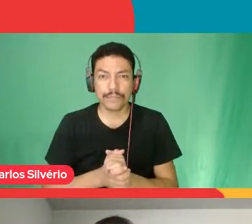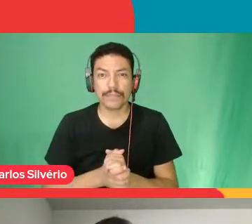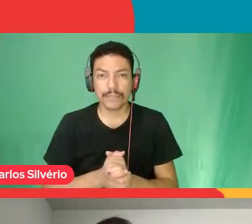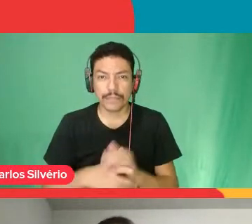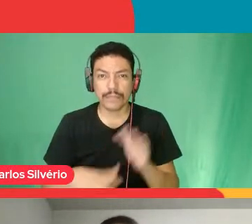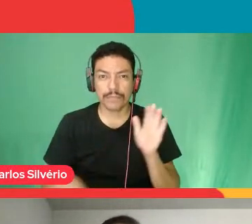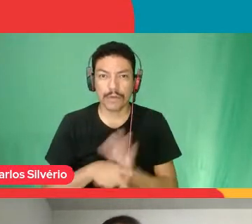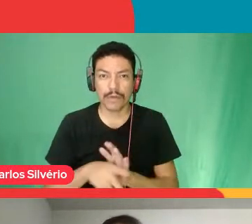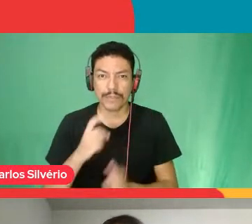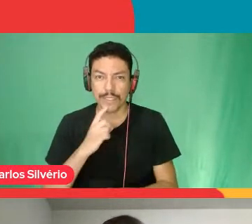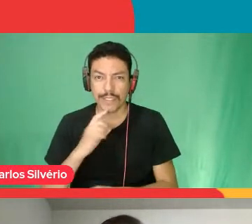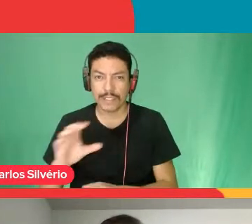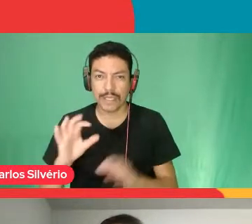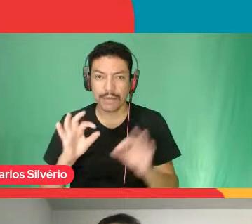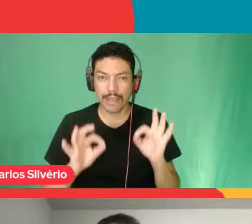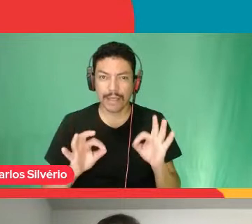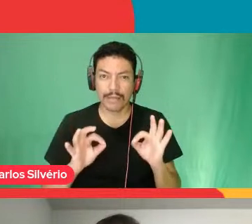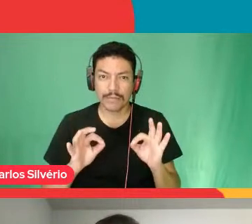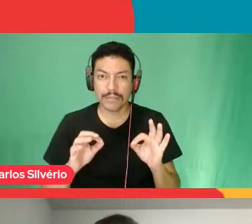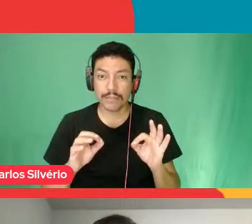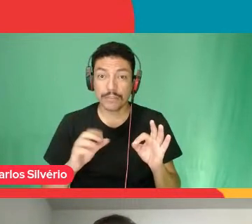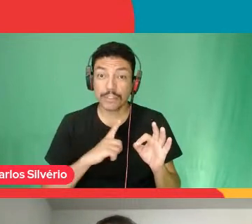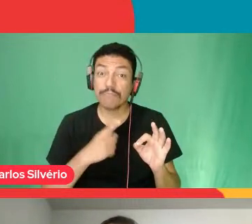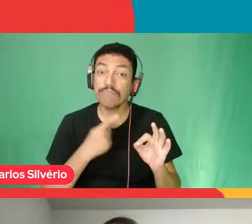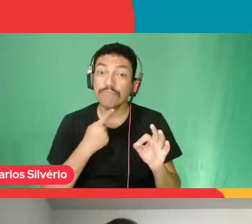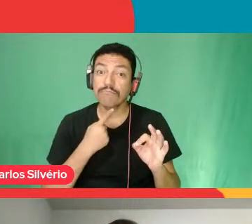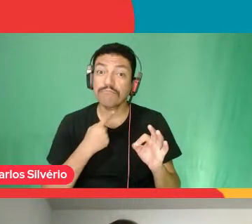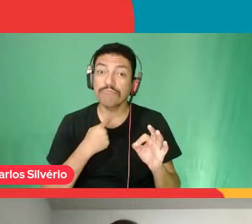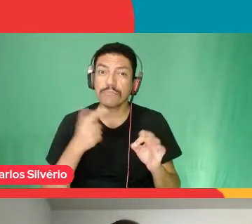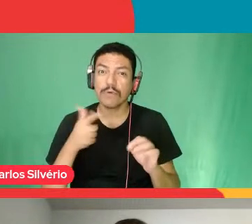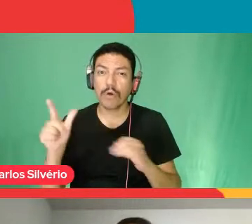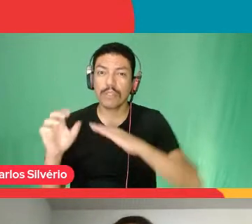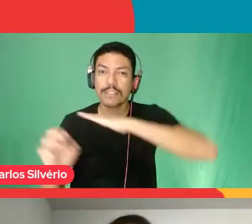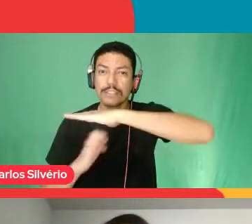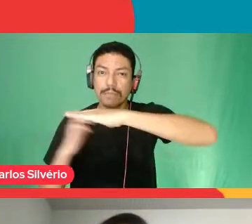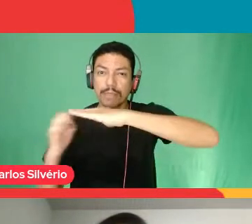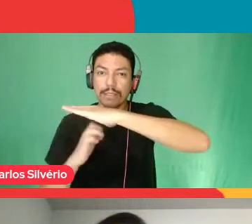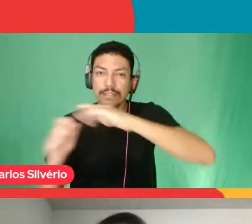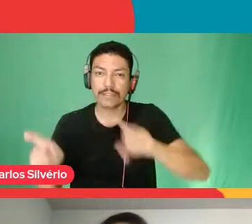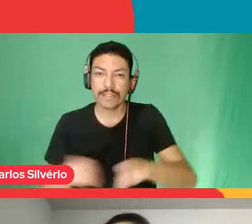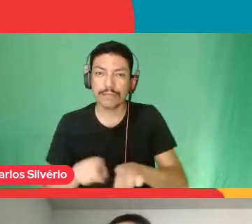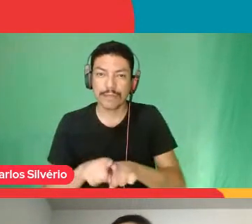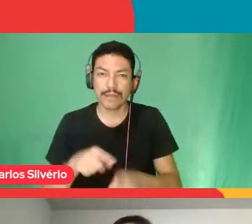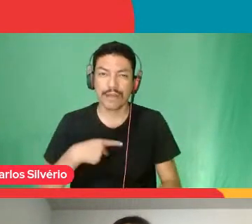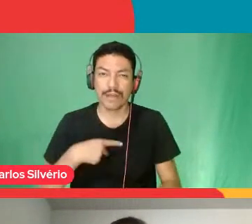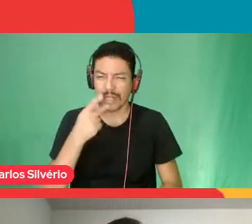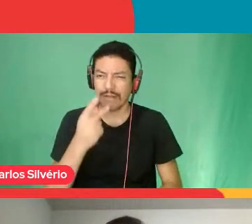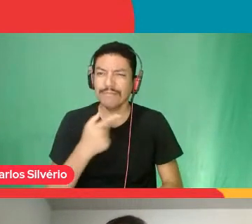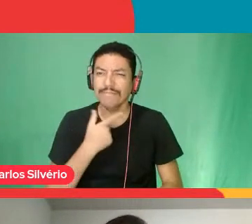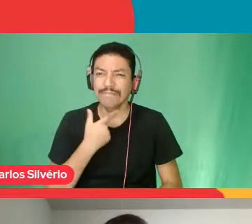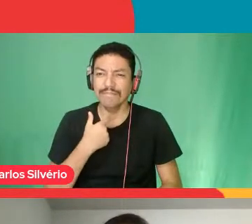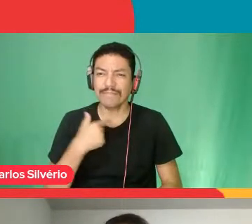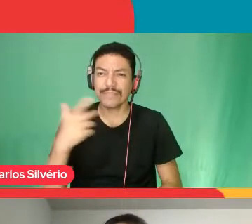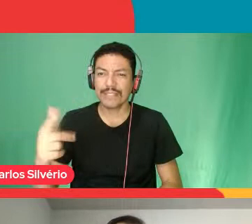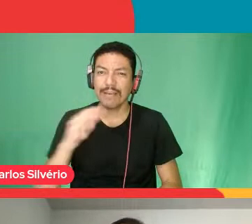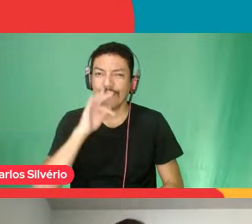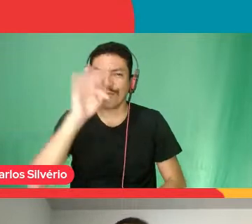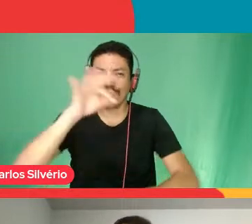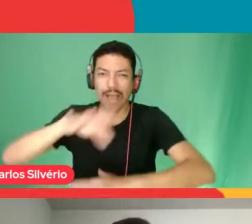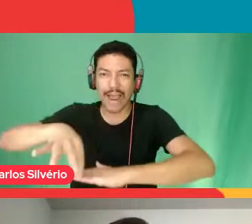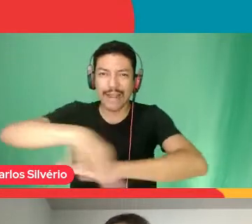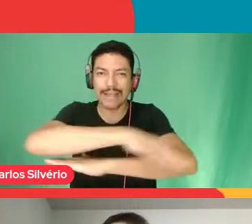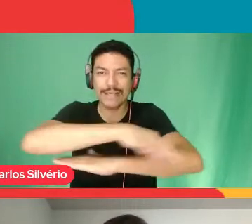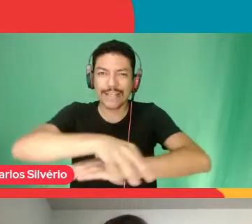Eu tinha uma vontade em outras empresas. Eu falava que eu gostaria de virar arquiteta de software. Eu